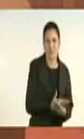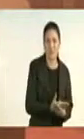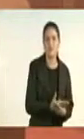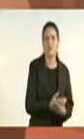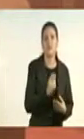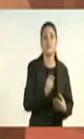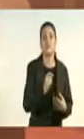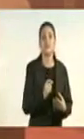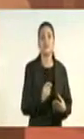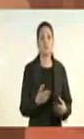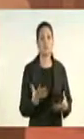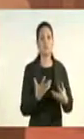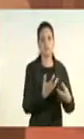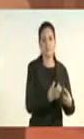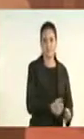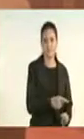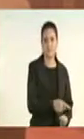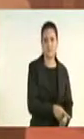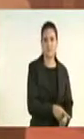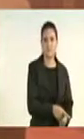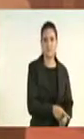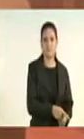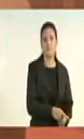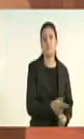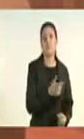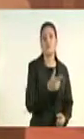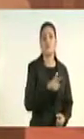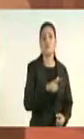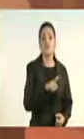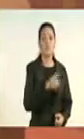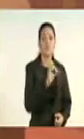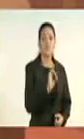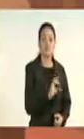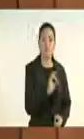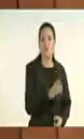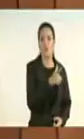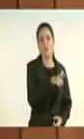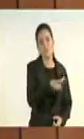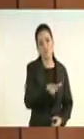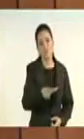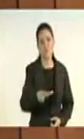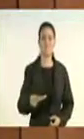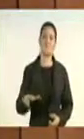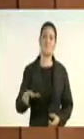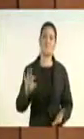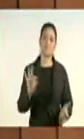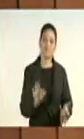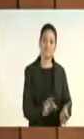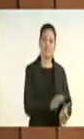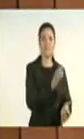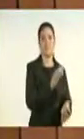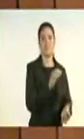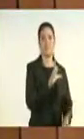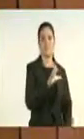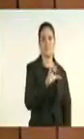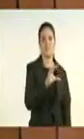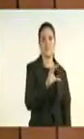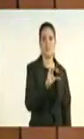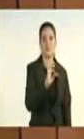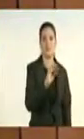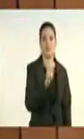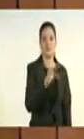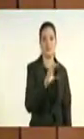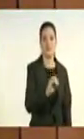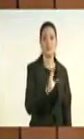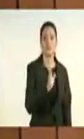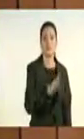é composta, nada mais fez que adjudicar as licitações que foram ocorridas entre os